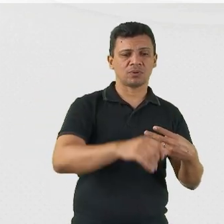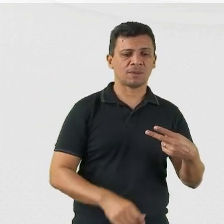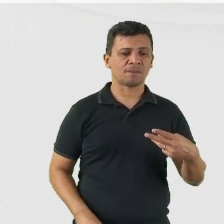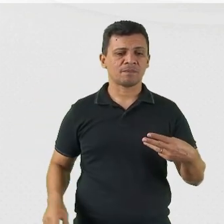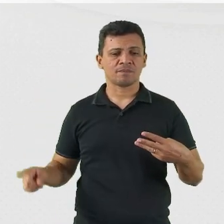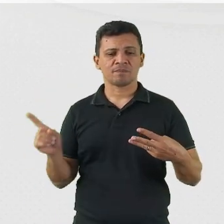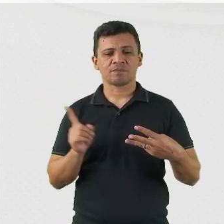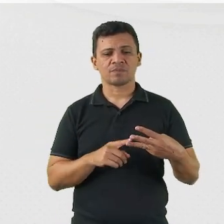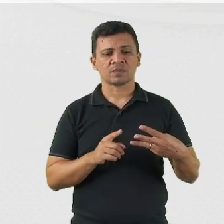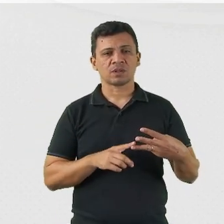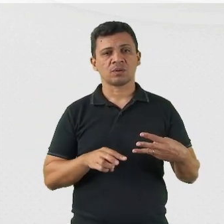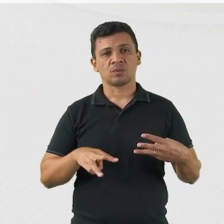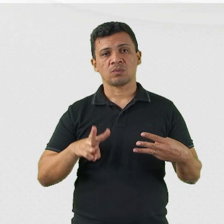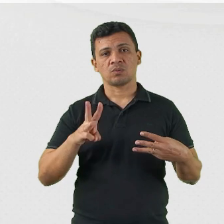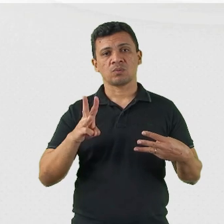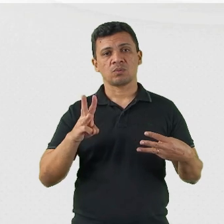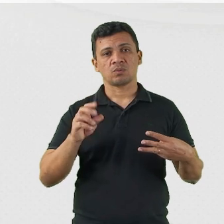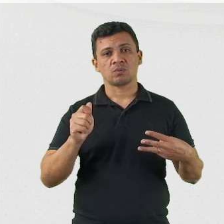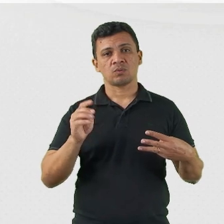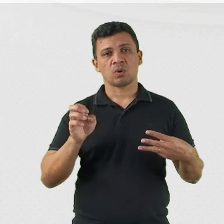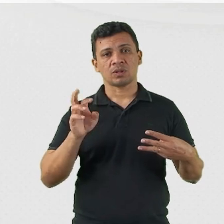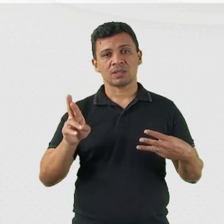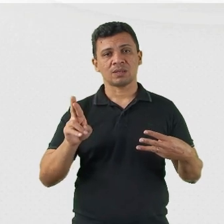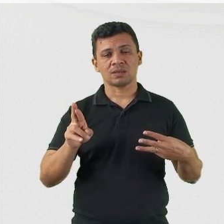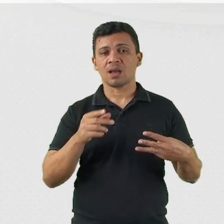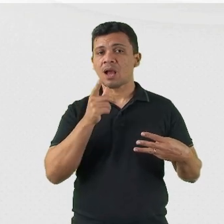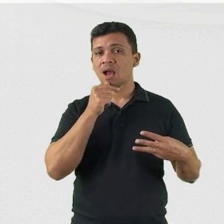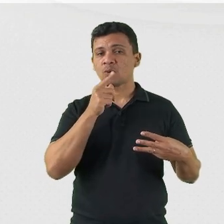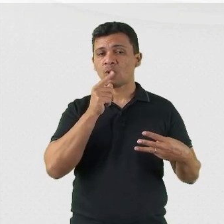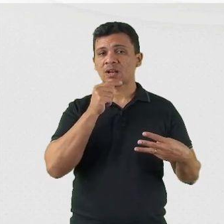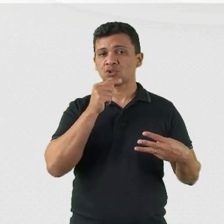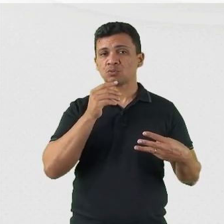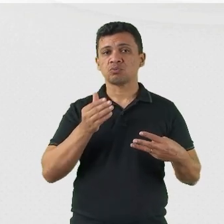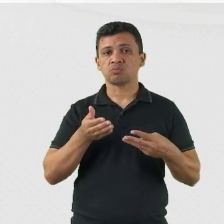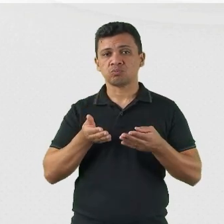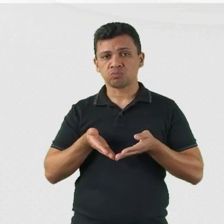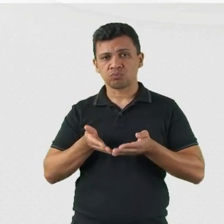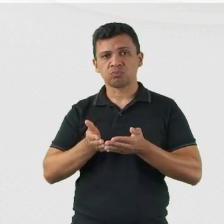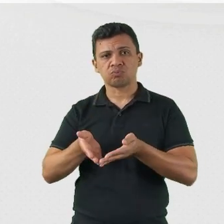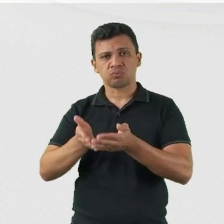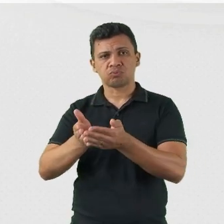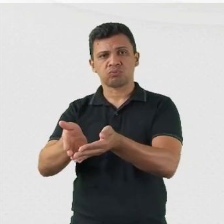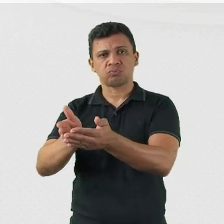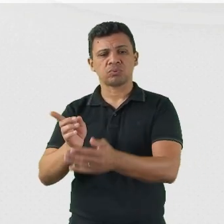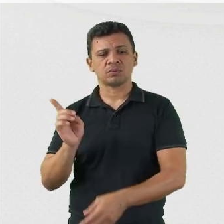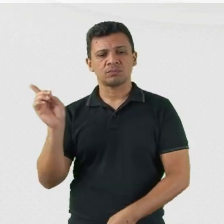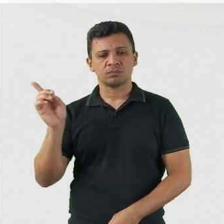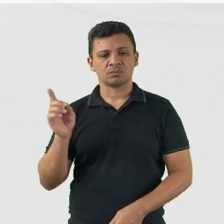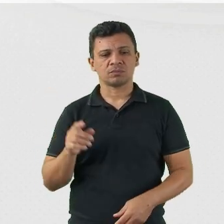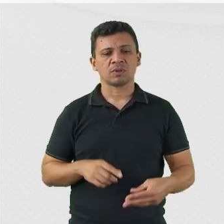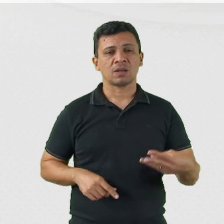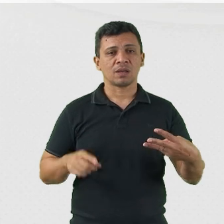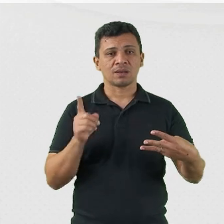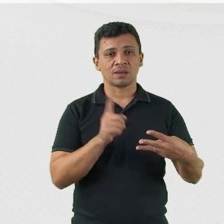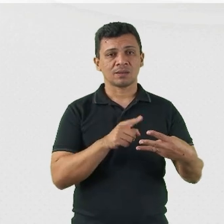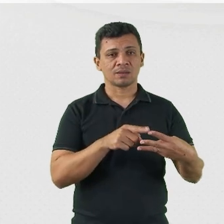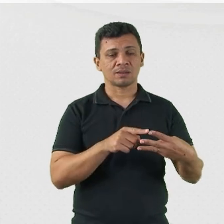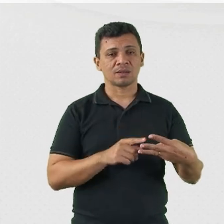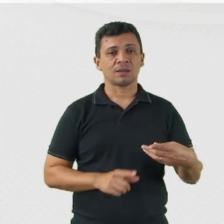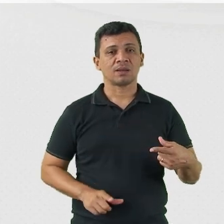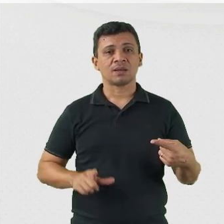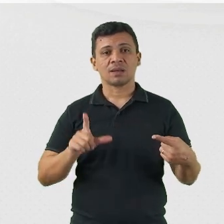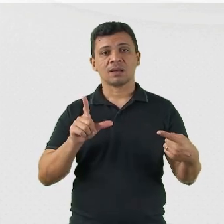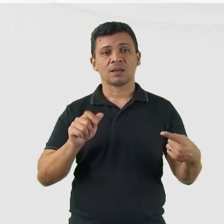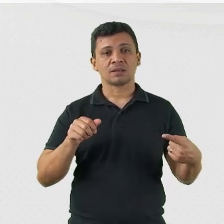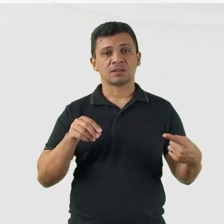o transporte aquático, tá bom? Então vamos lá. Transporte land, que é esse transporte